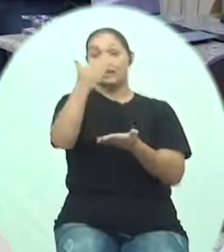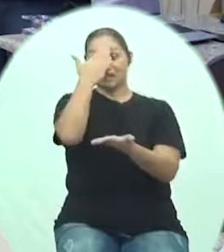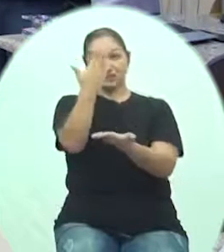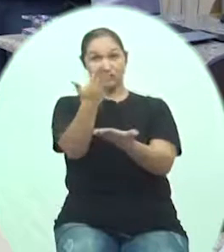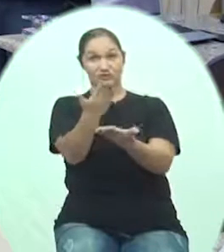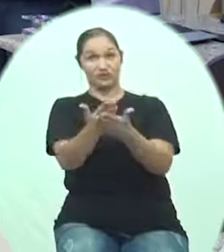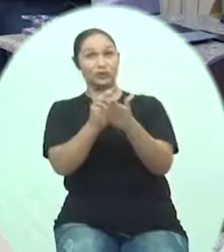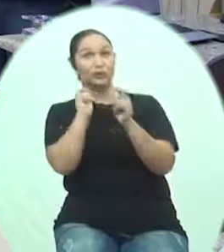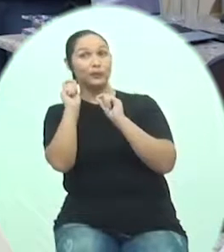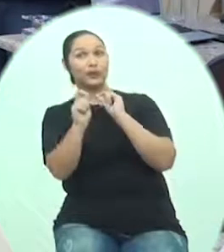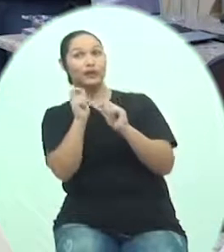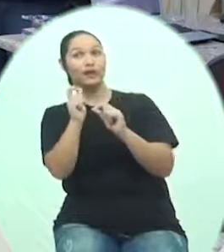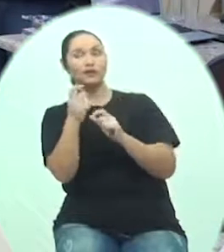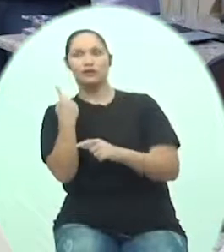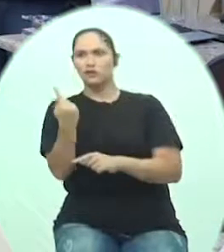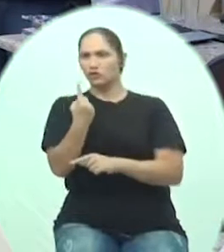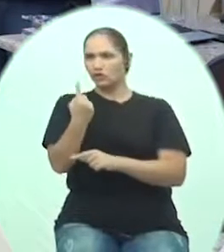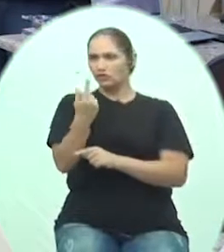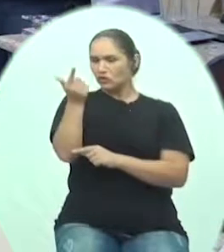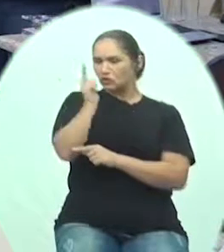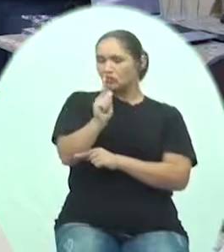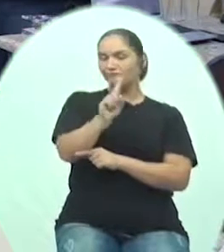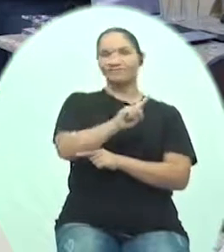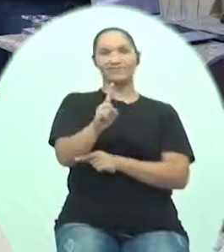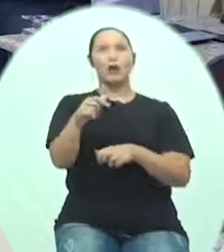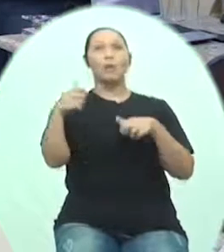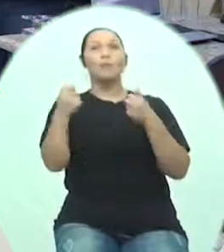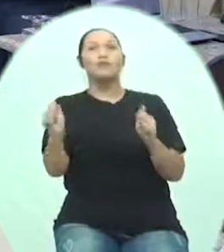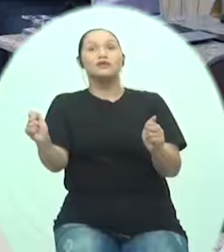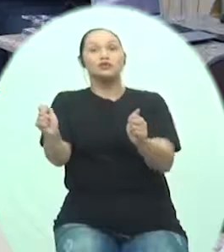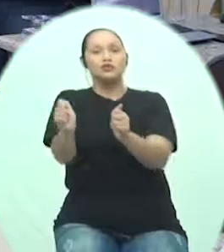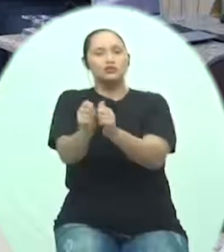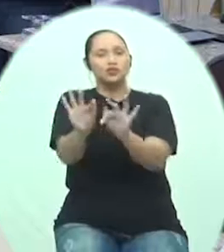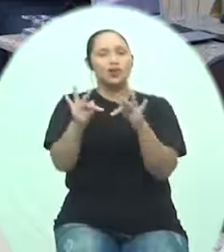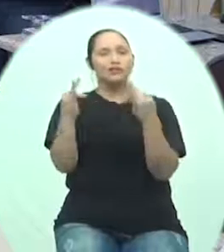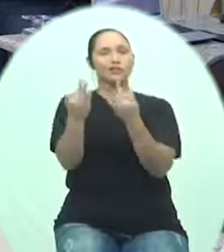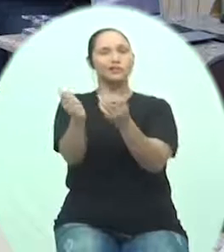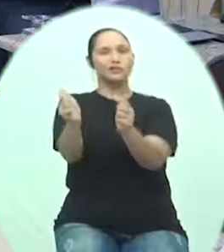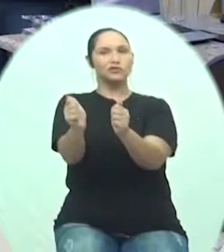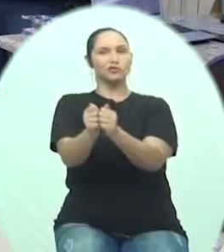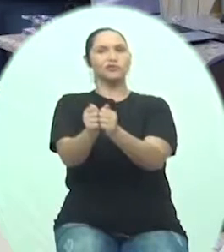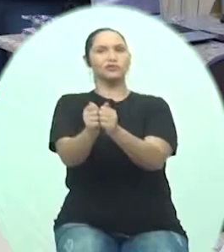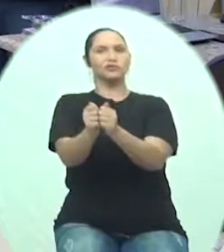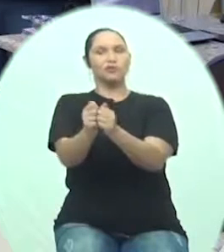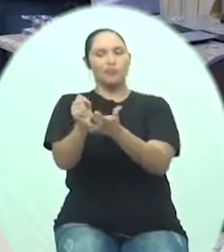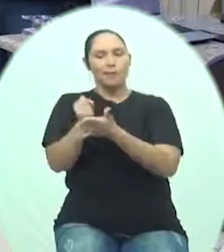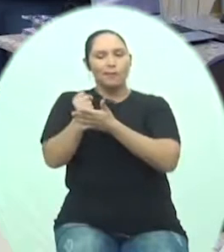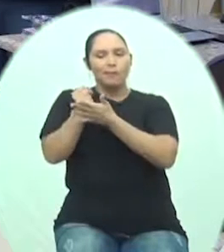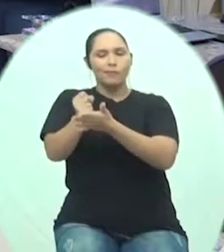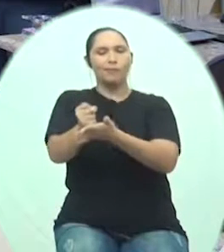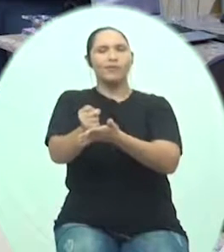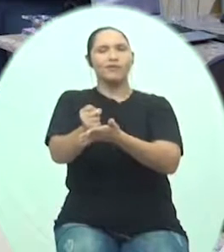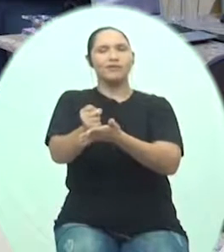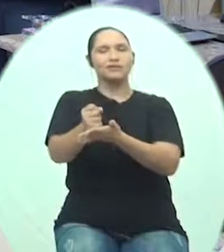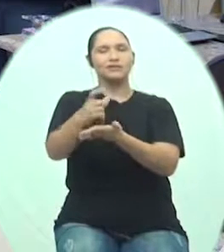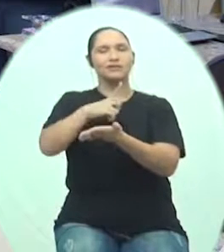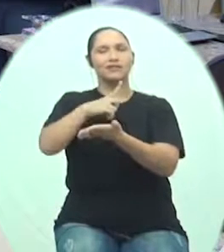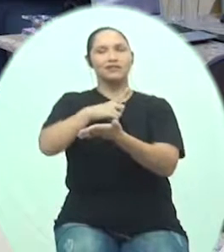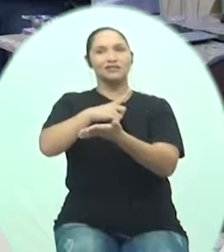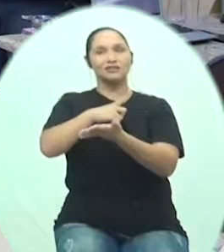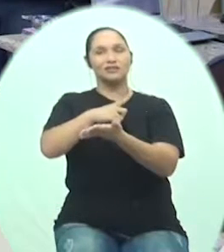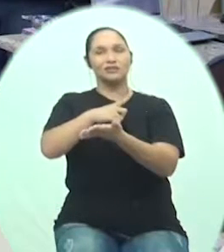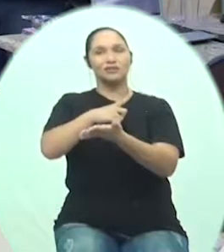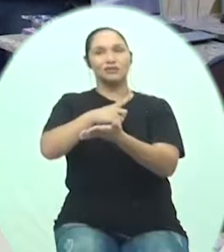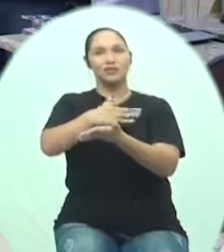que sozinho não se consegue mas com apoio da Família com apoio dos colaboradores com